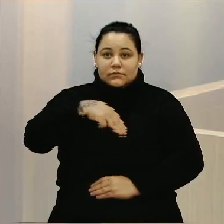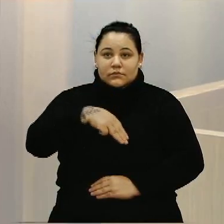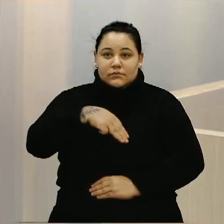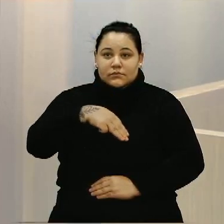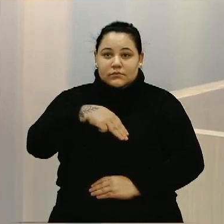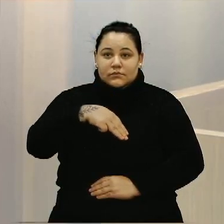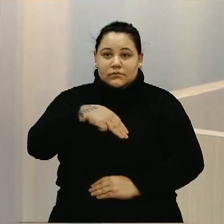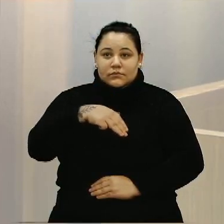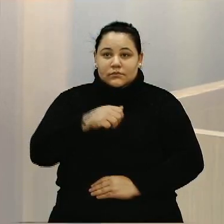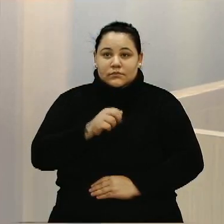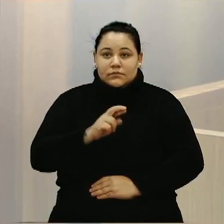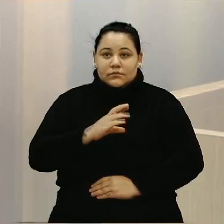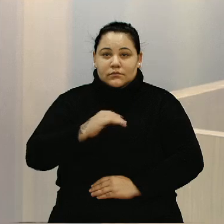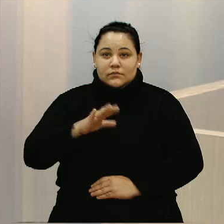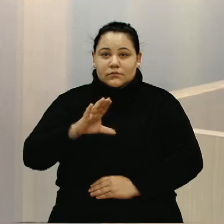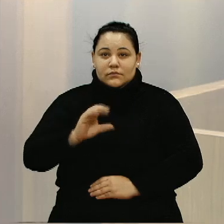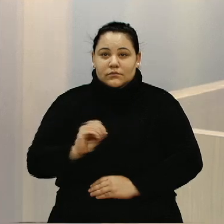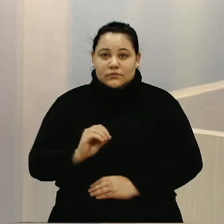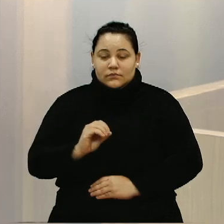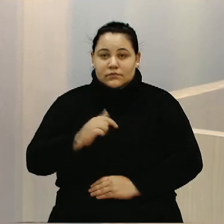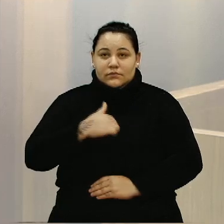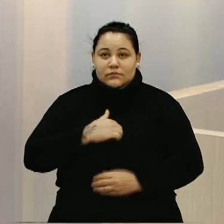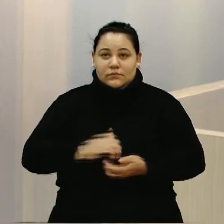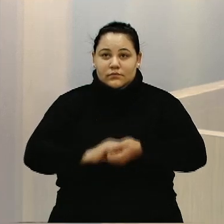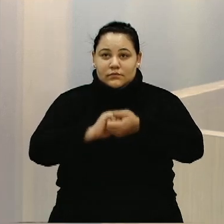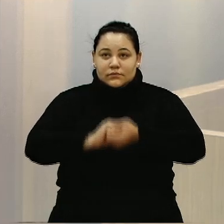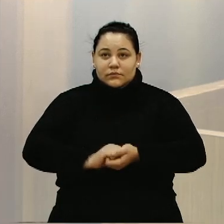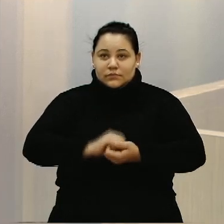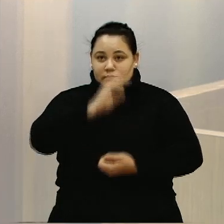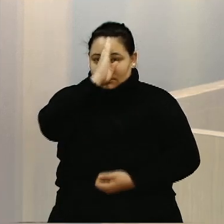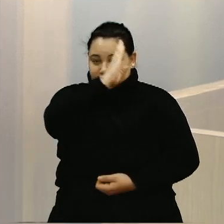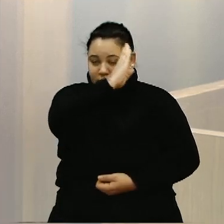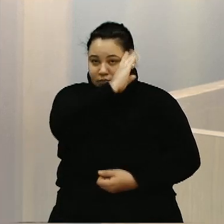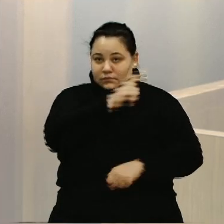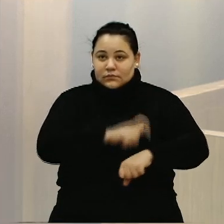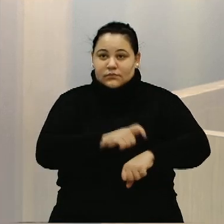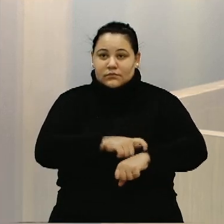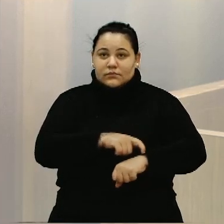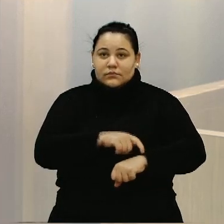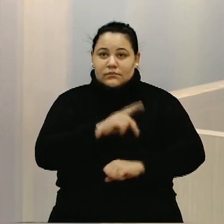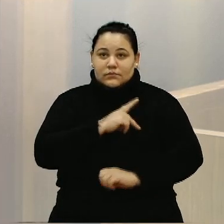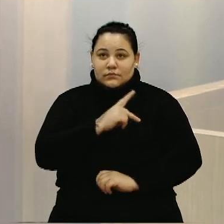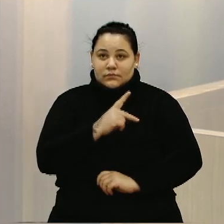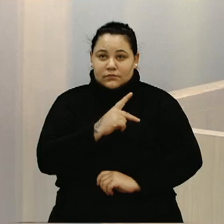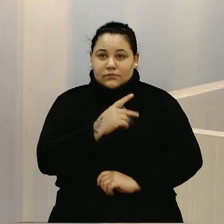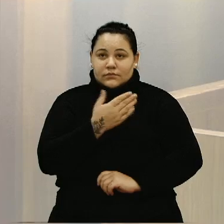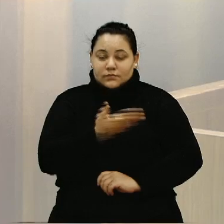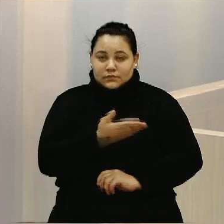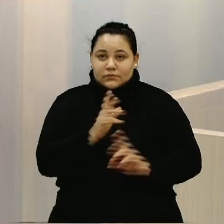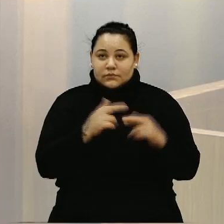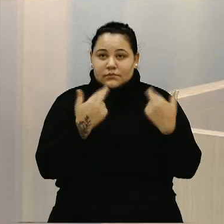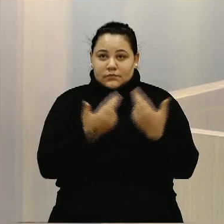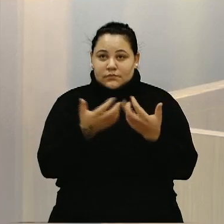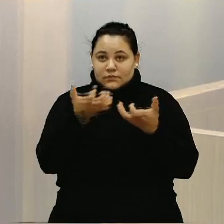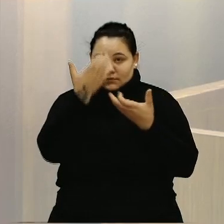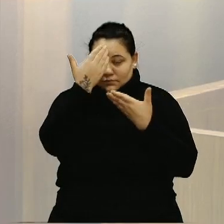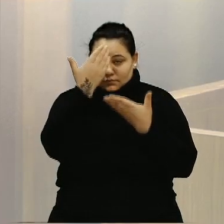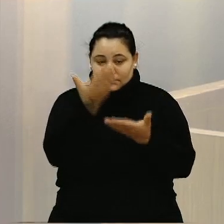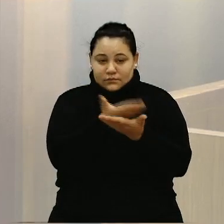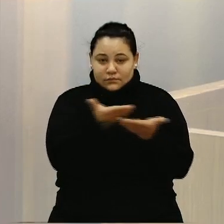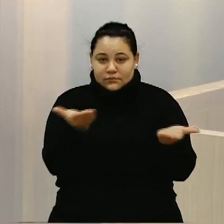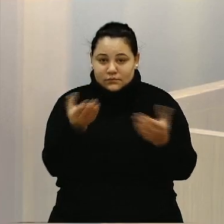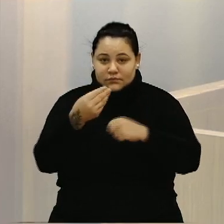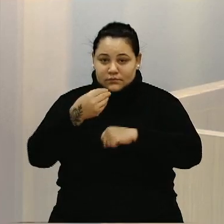palavra, cumprimento o vereador Bressan, que neste momento preside a sessão. Em seu nome, aí agradecer o espaço, né, proposto pelo vereador